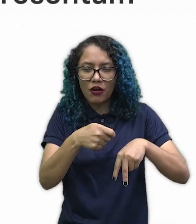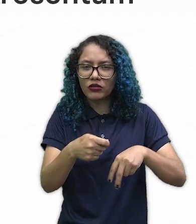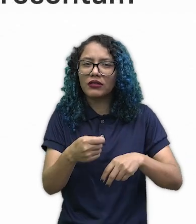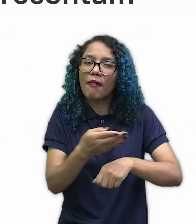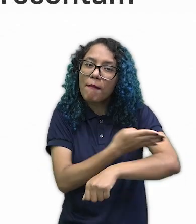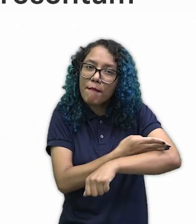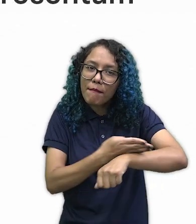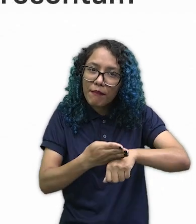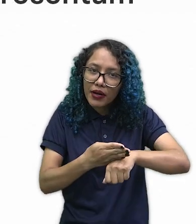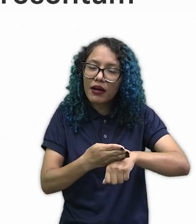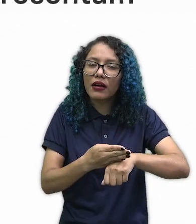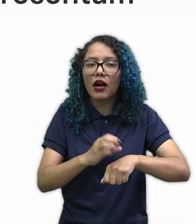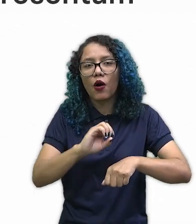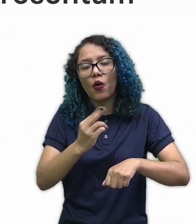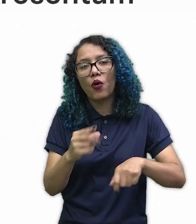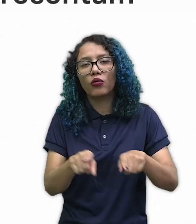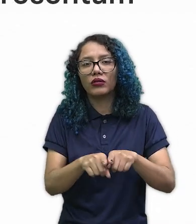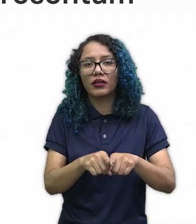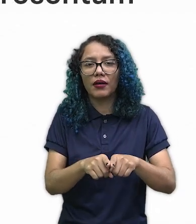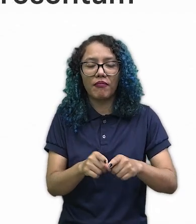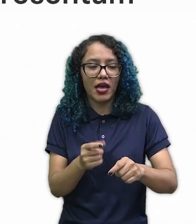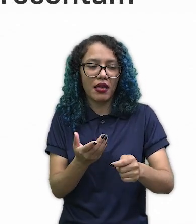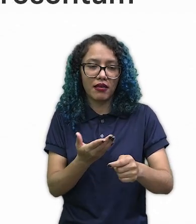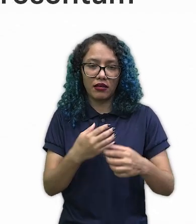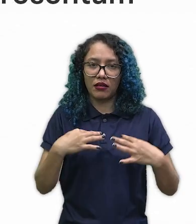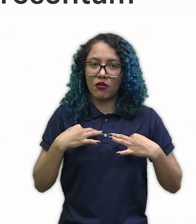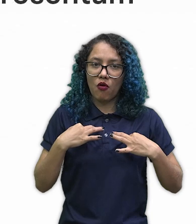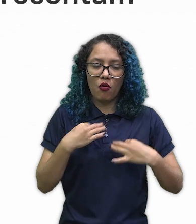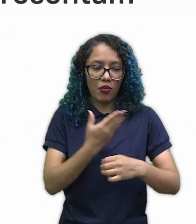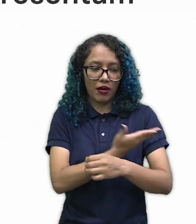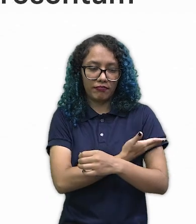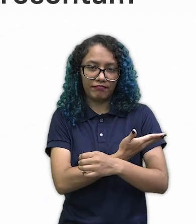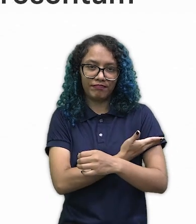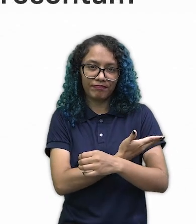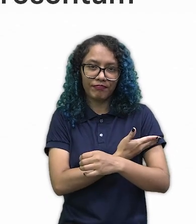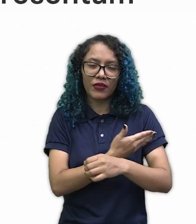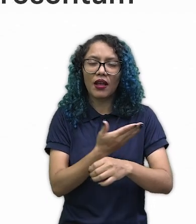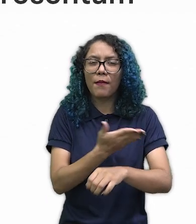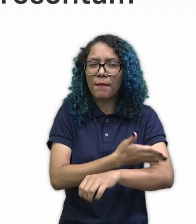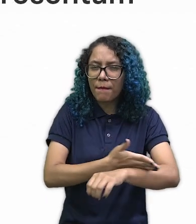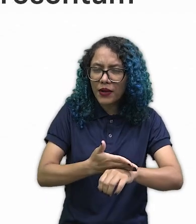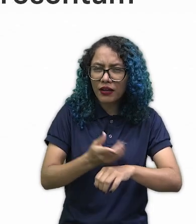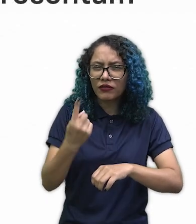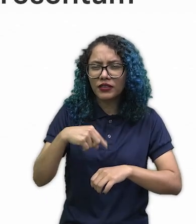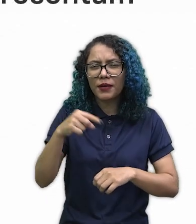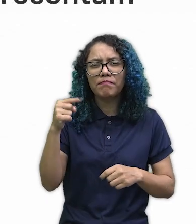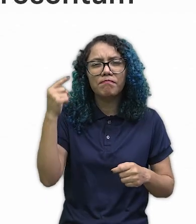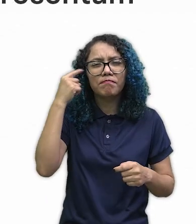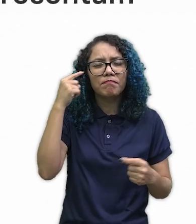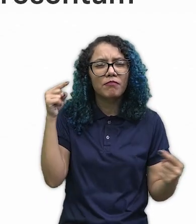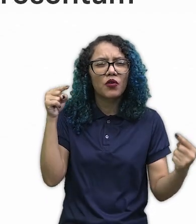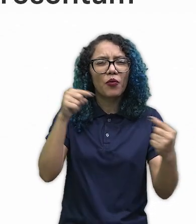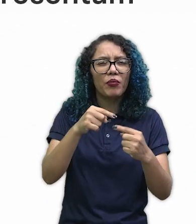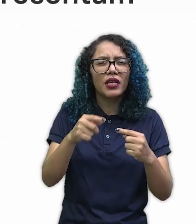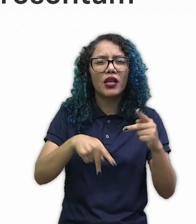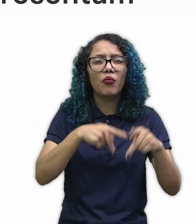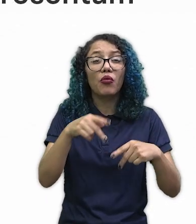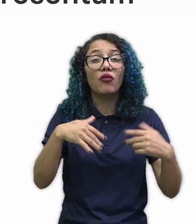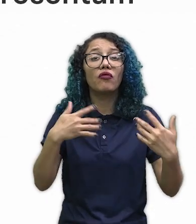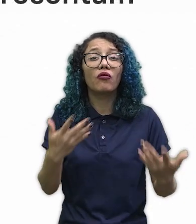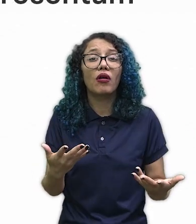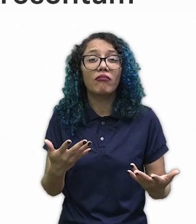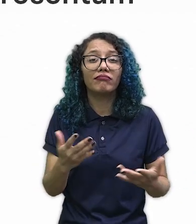branca longa, ou às vezes também uma camiseta branca, então aí você automaticamente pensa em que